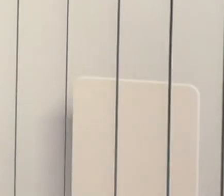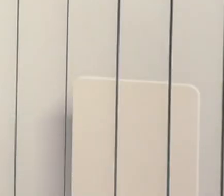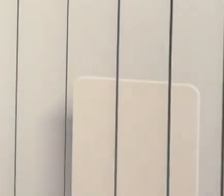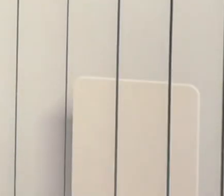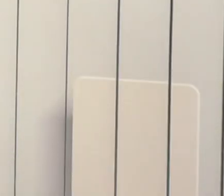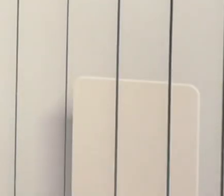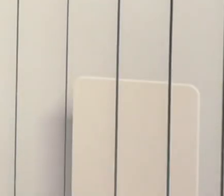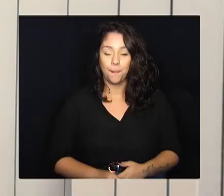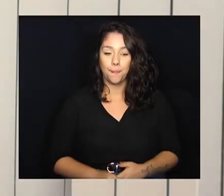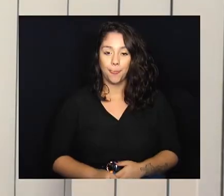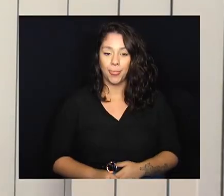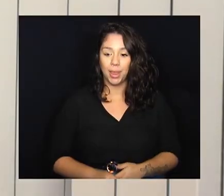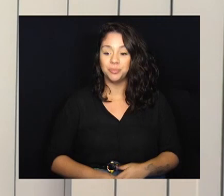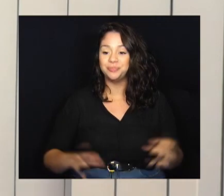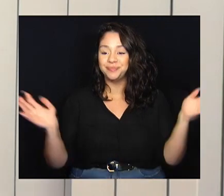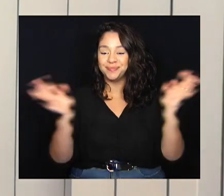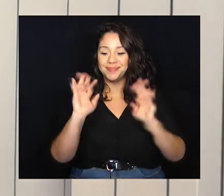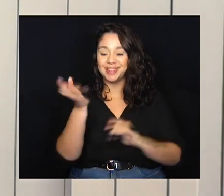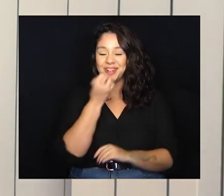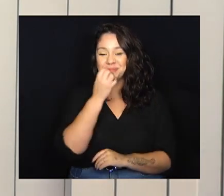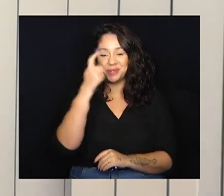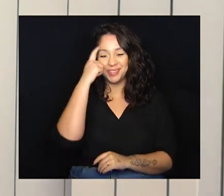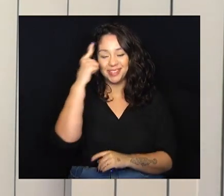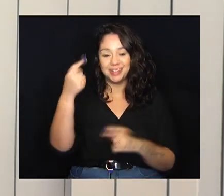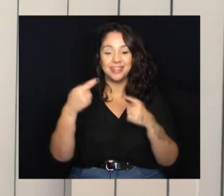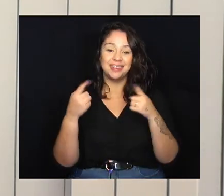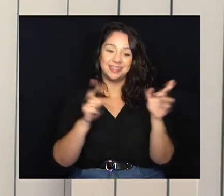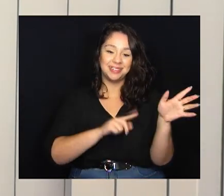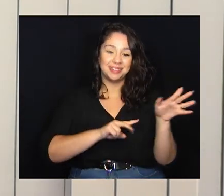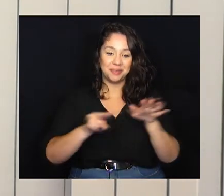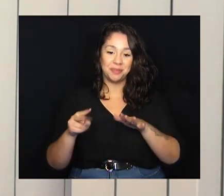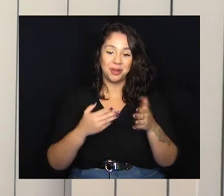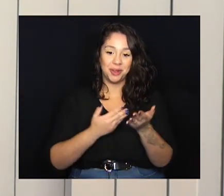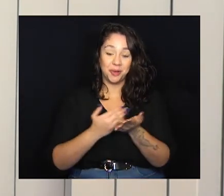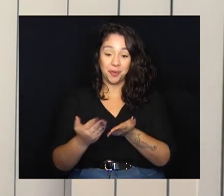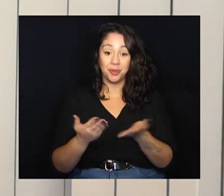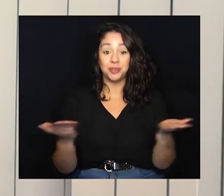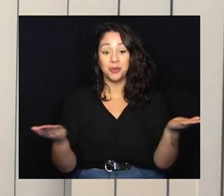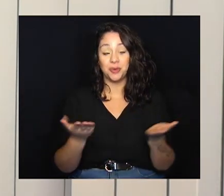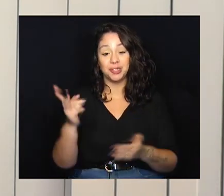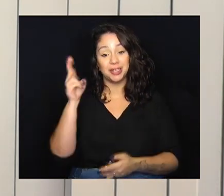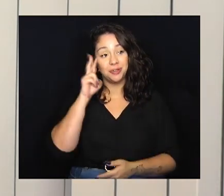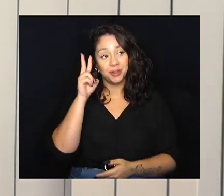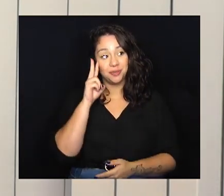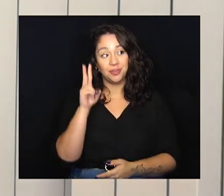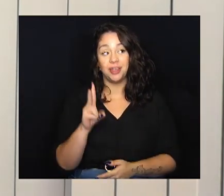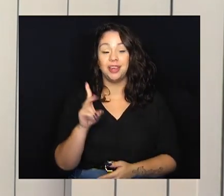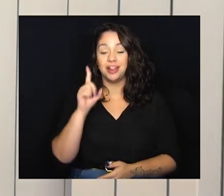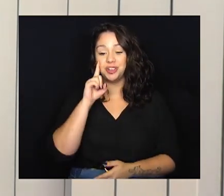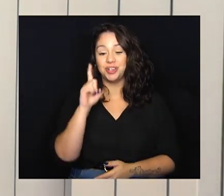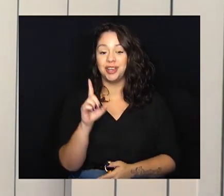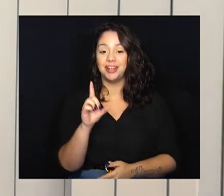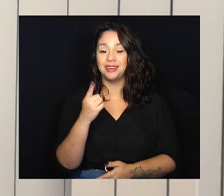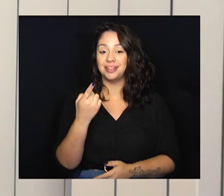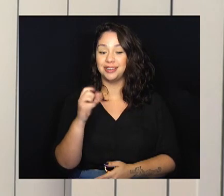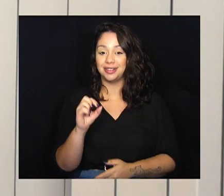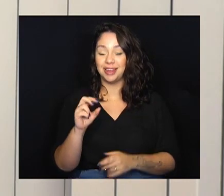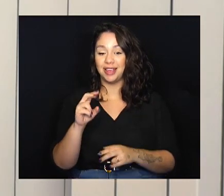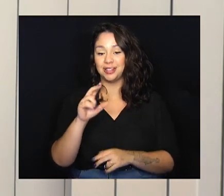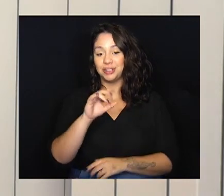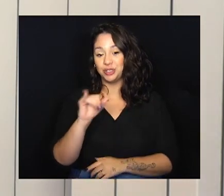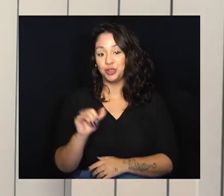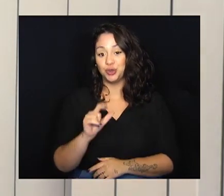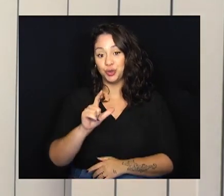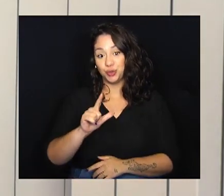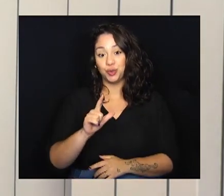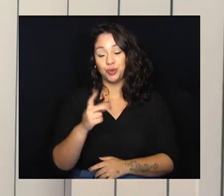Olá bom dia semana começando segunda-feira 10 de julho de 2023 Inicia agora o nosso